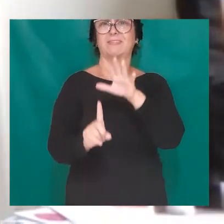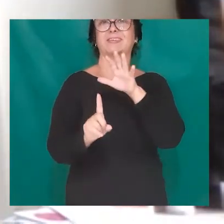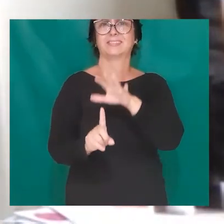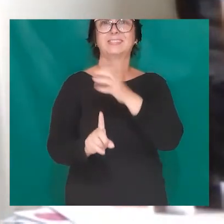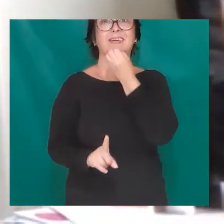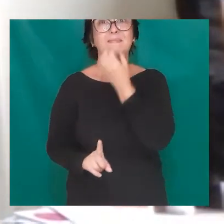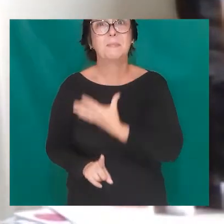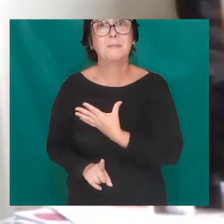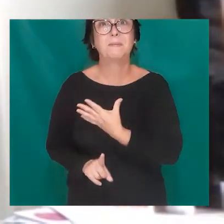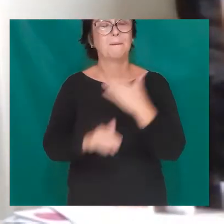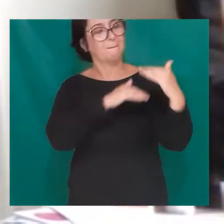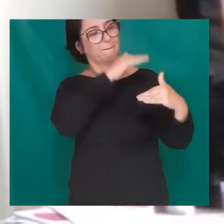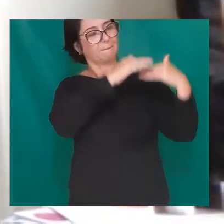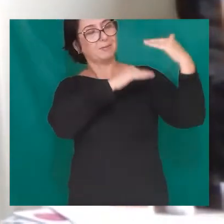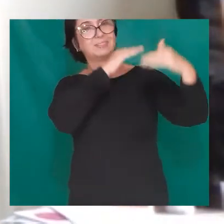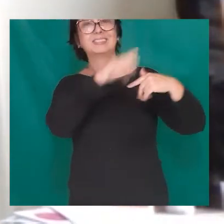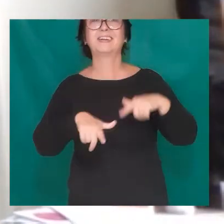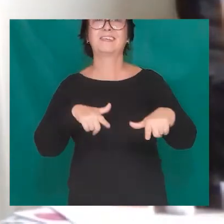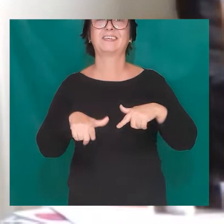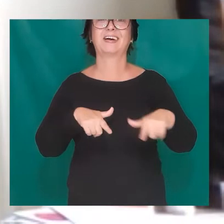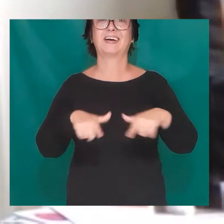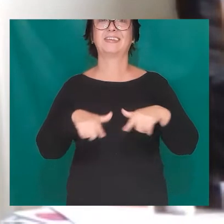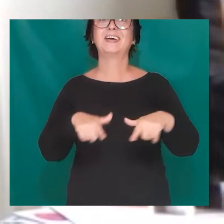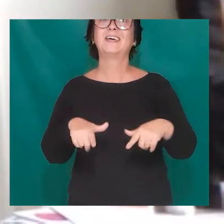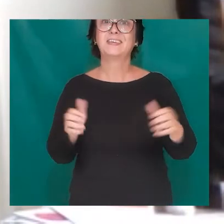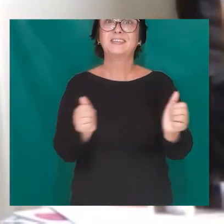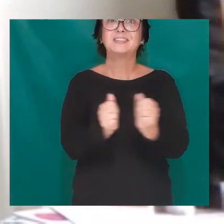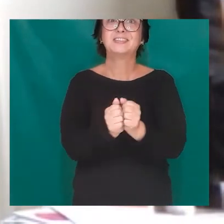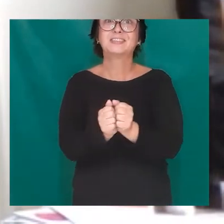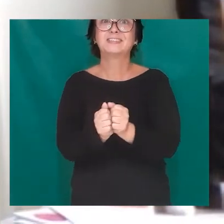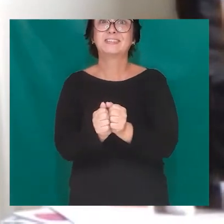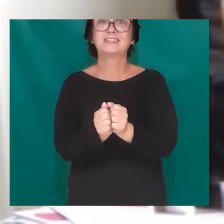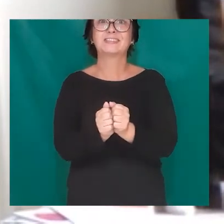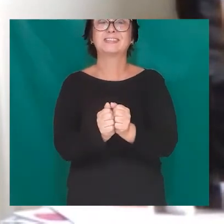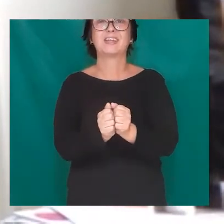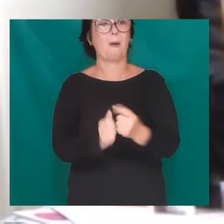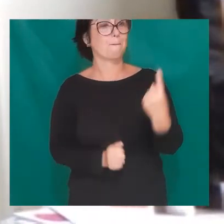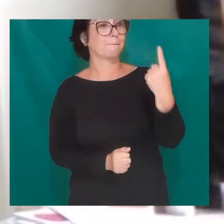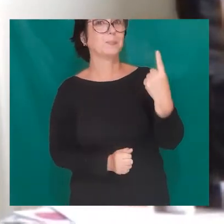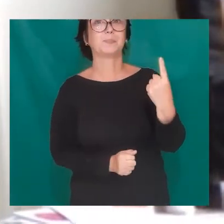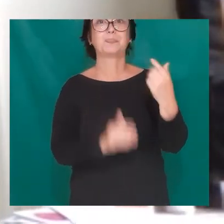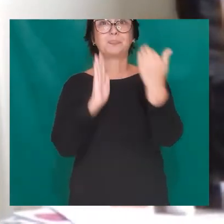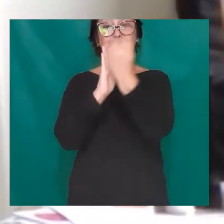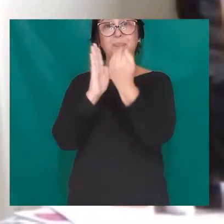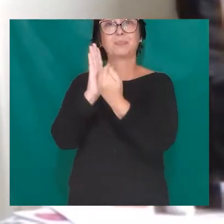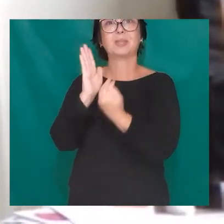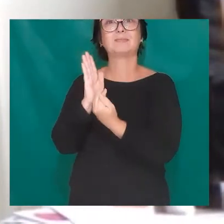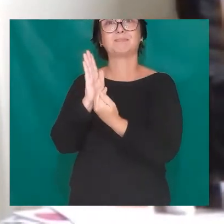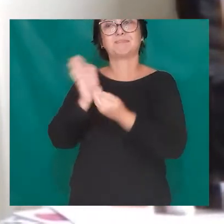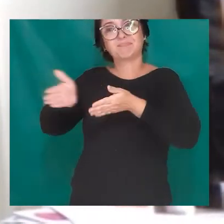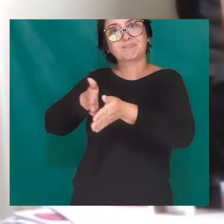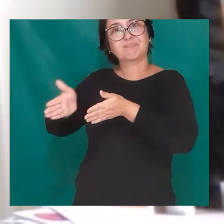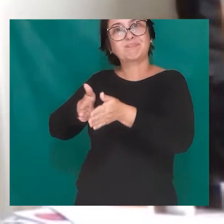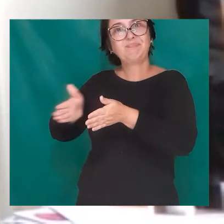tantas pessoas desenvolvendo trabalhos nesse sentido, que poderia juntar algumas dessas pessoas para criar um programa